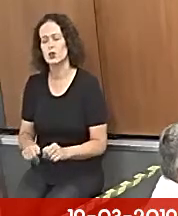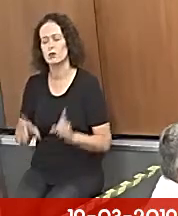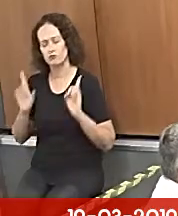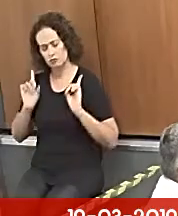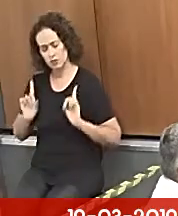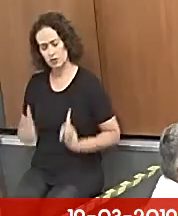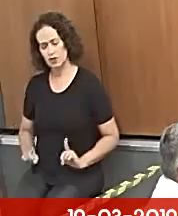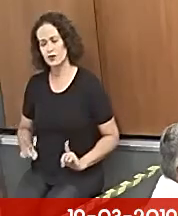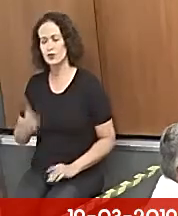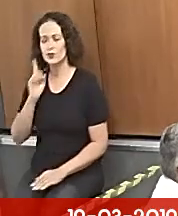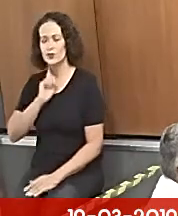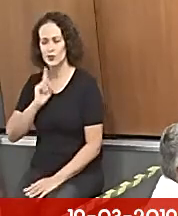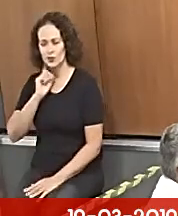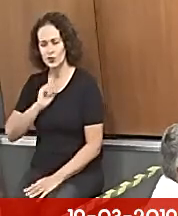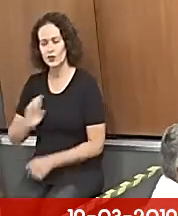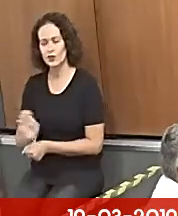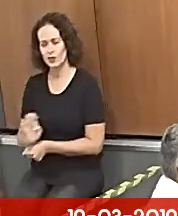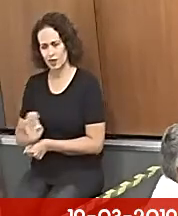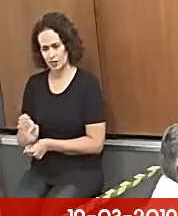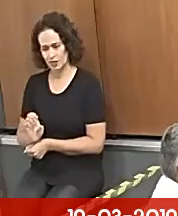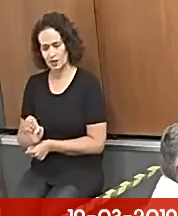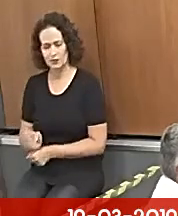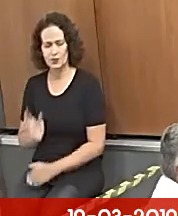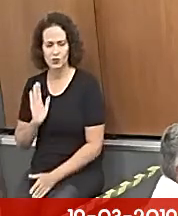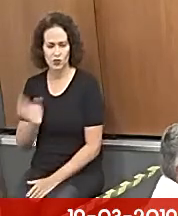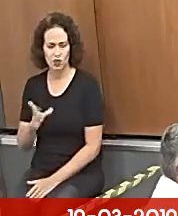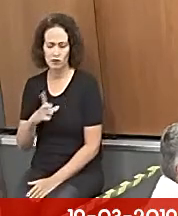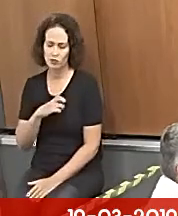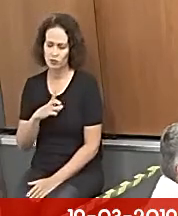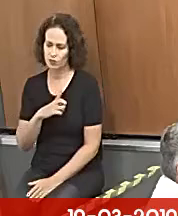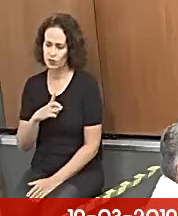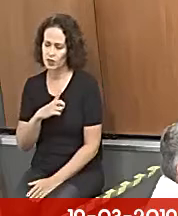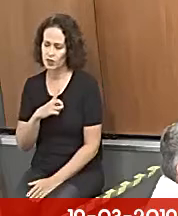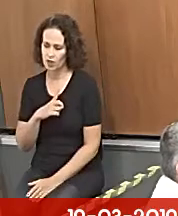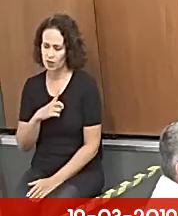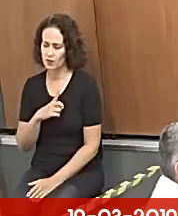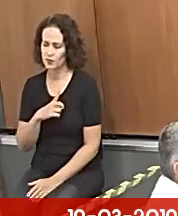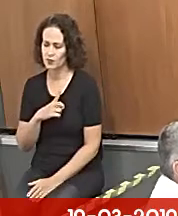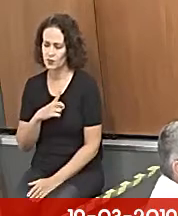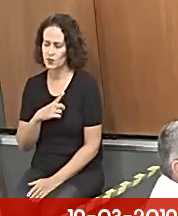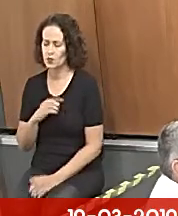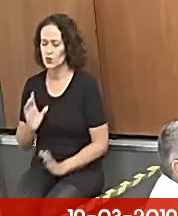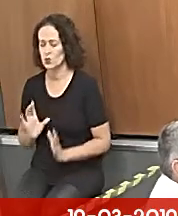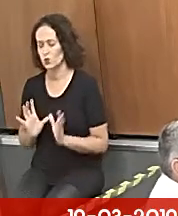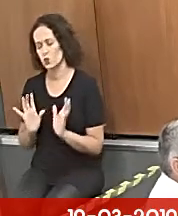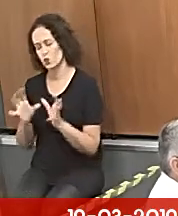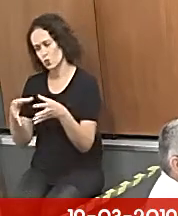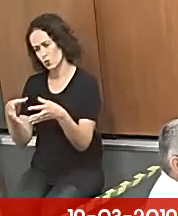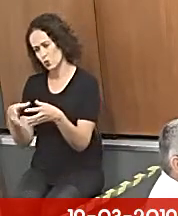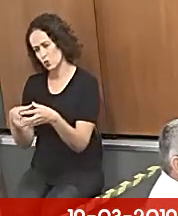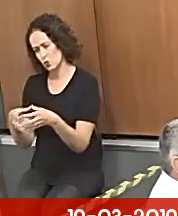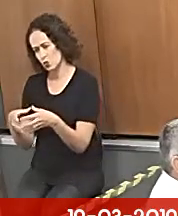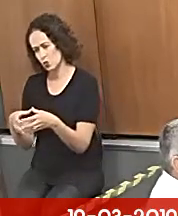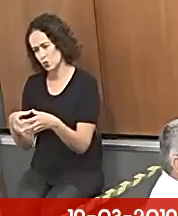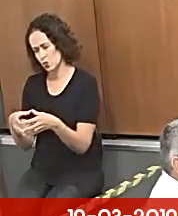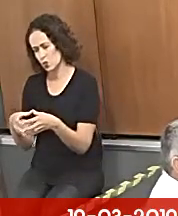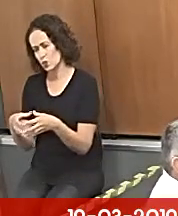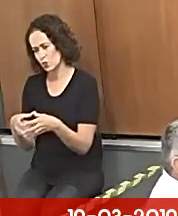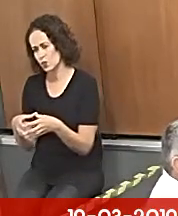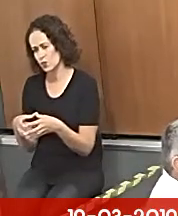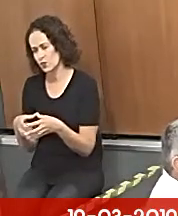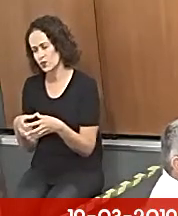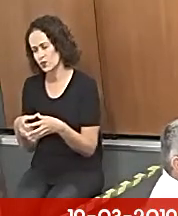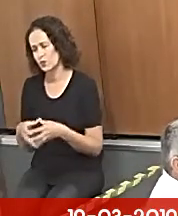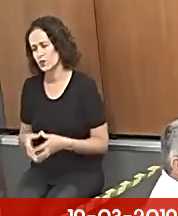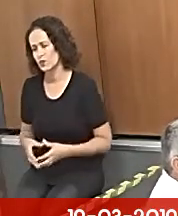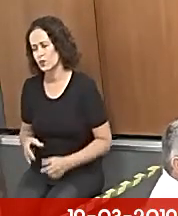gerais a gente criou a rac é que a rede de articulação é para ter articulação com